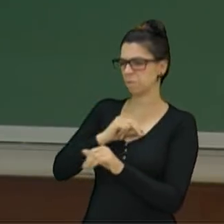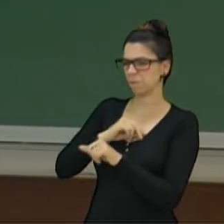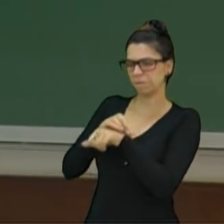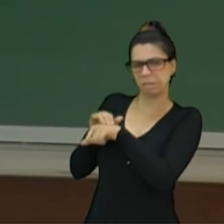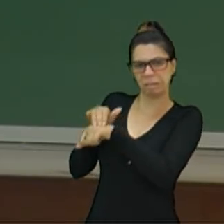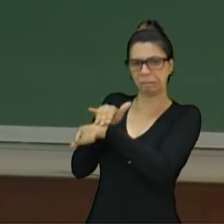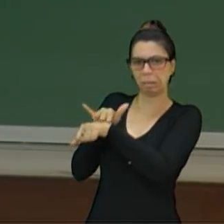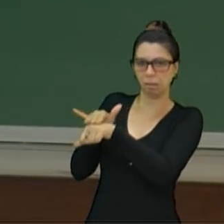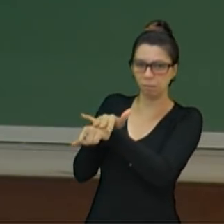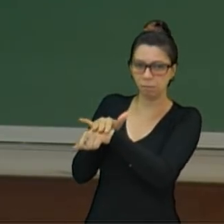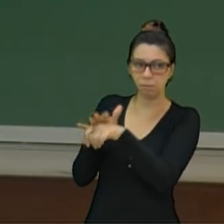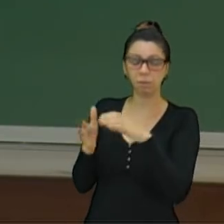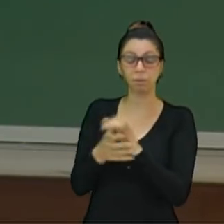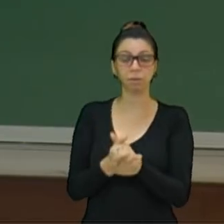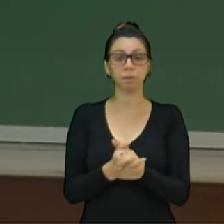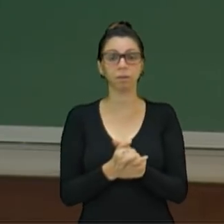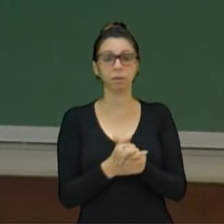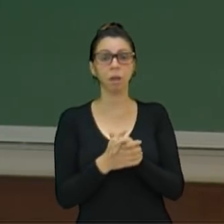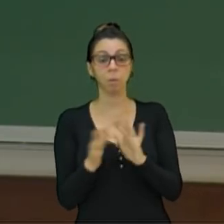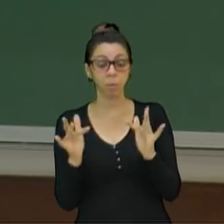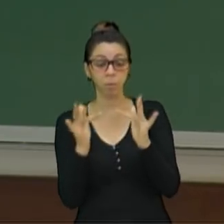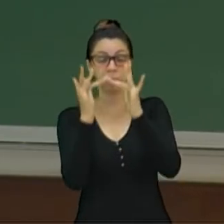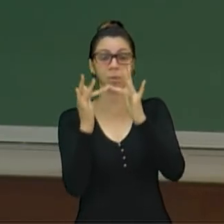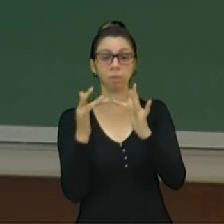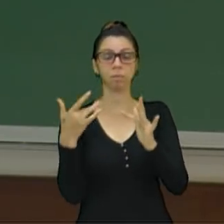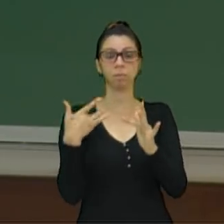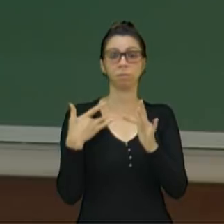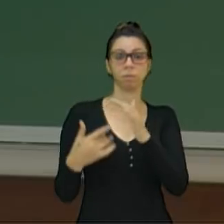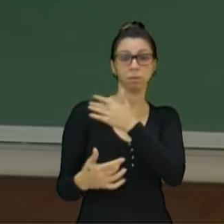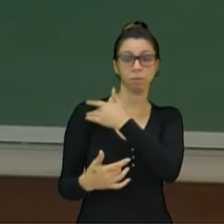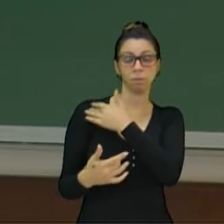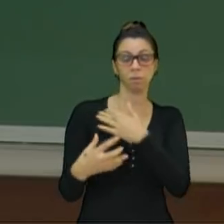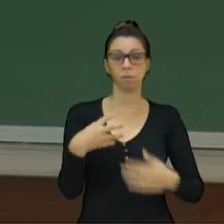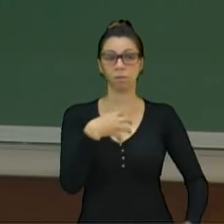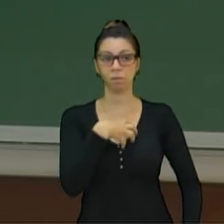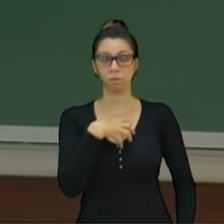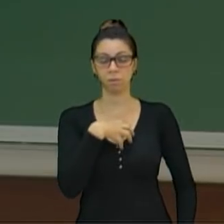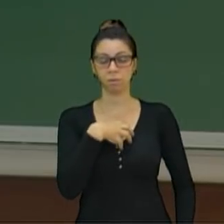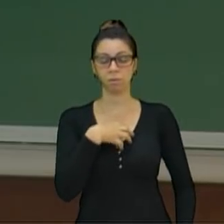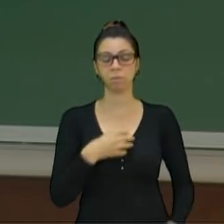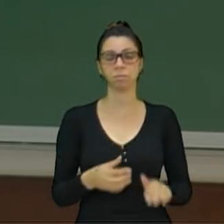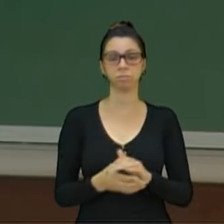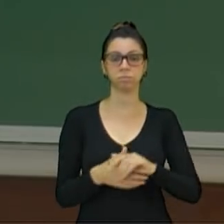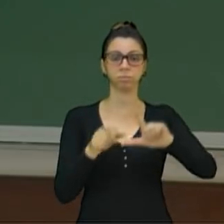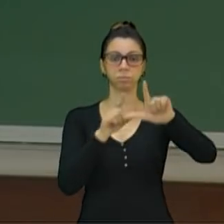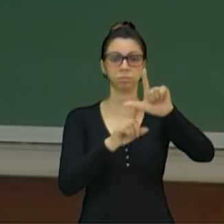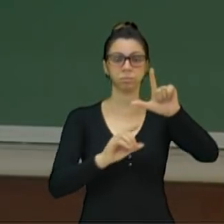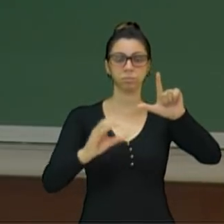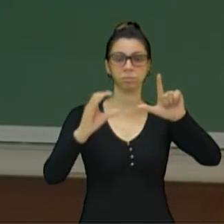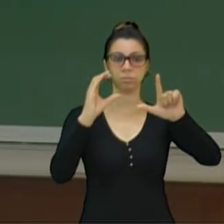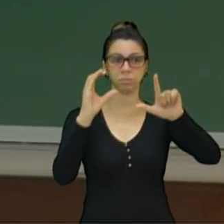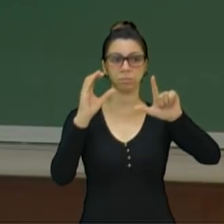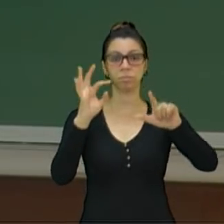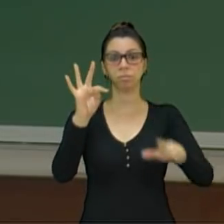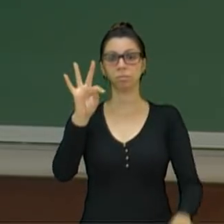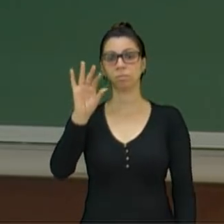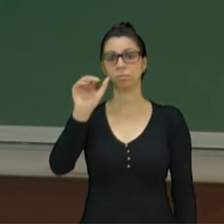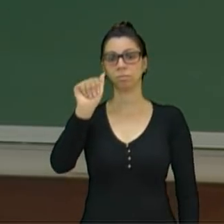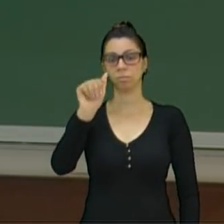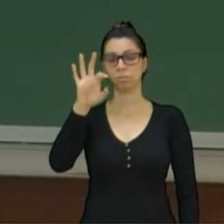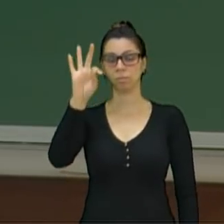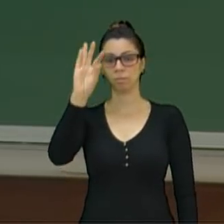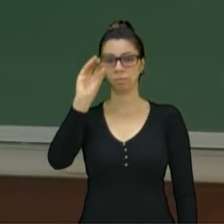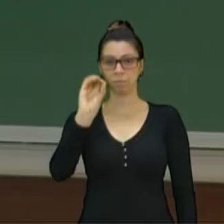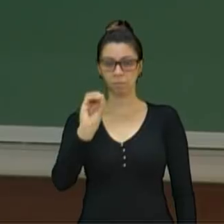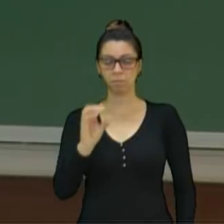Estão tocando em mim, a pressão no meu corpo. Então, pele, letra C, relacionado ao tato. Letra